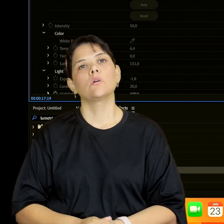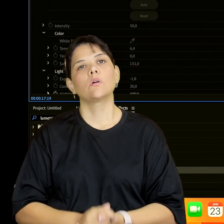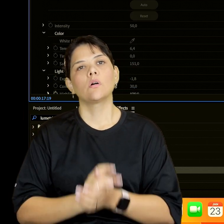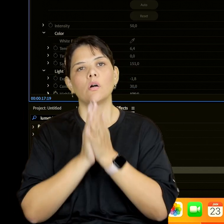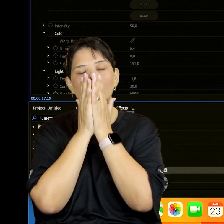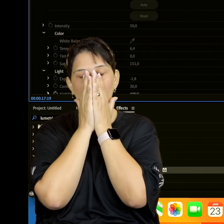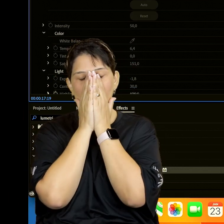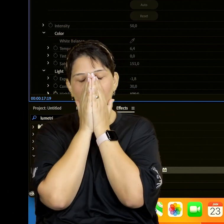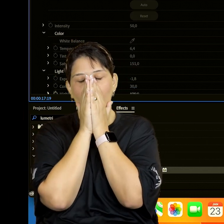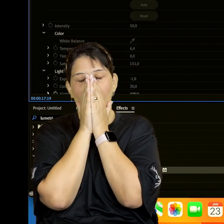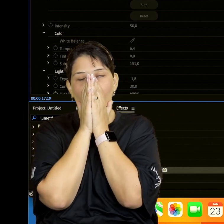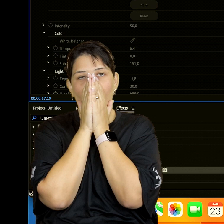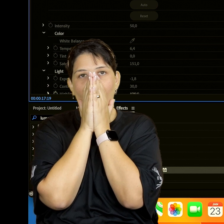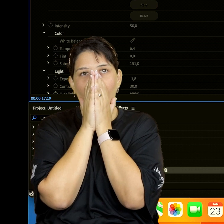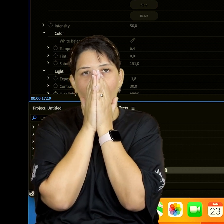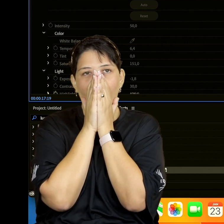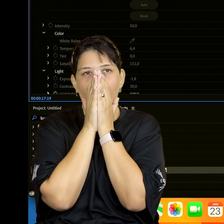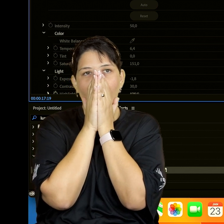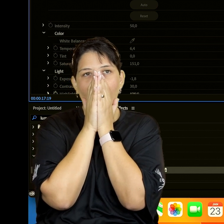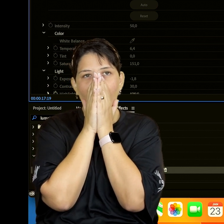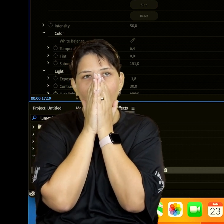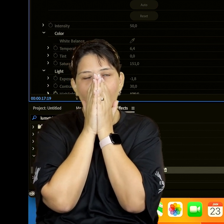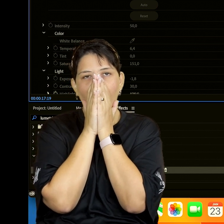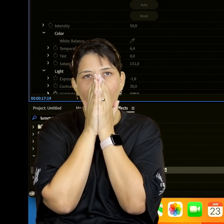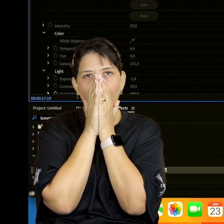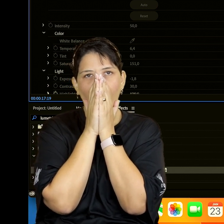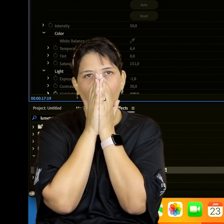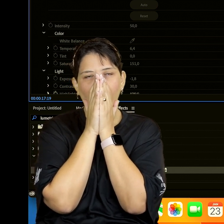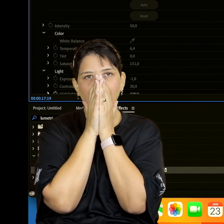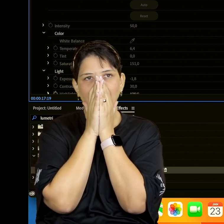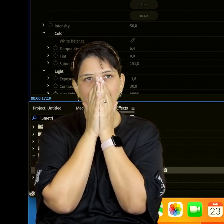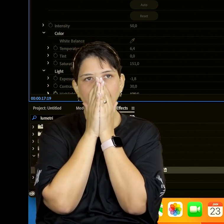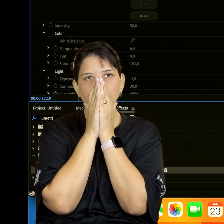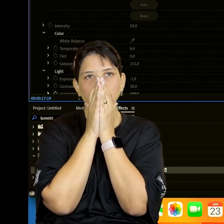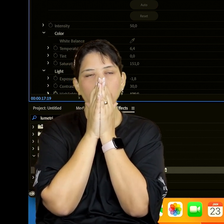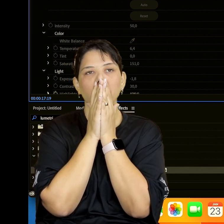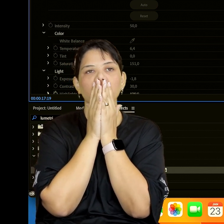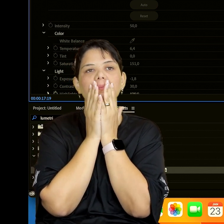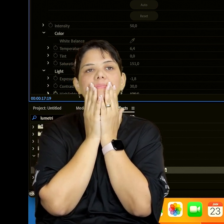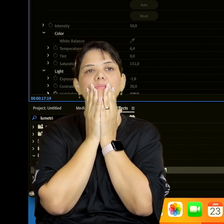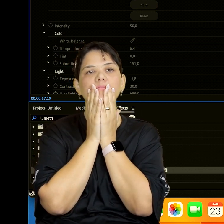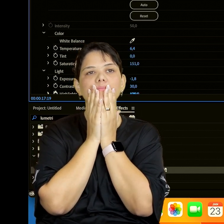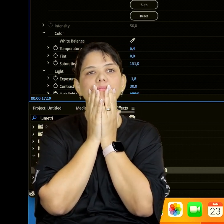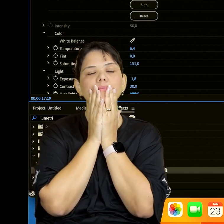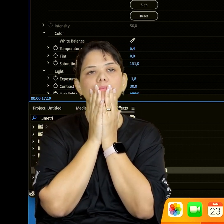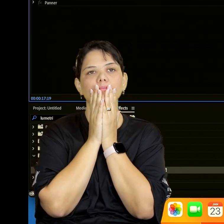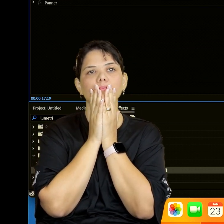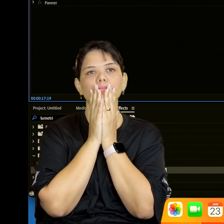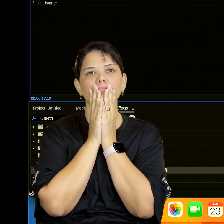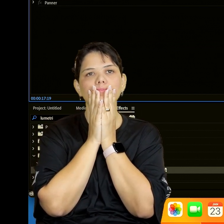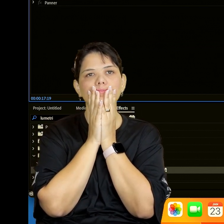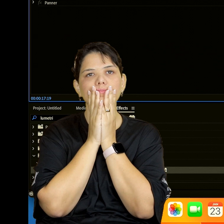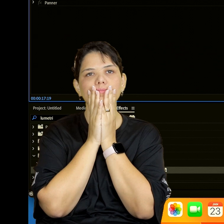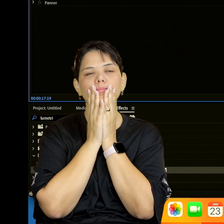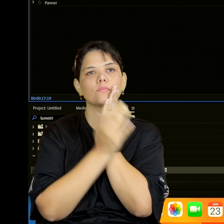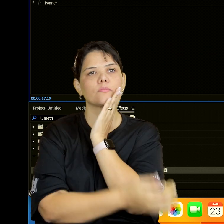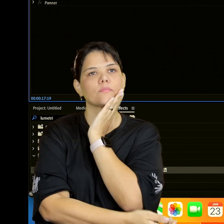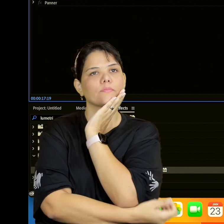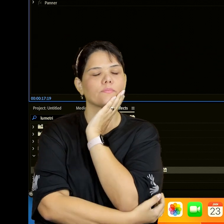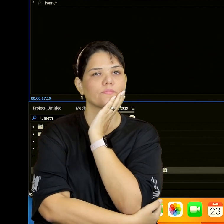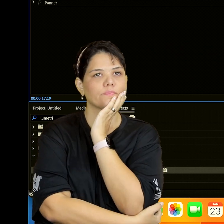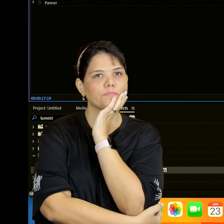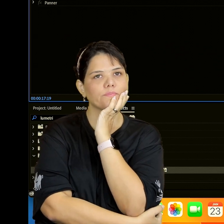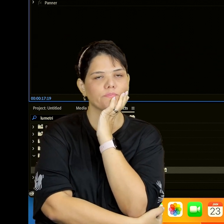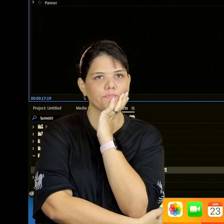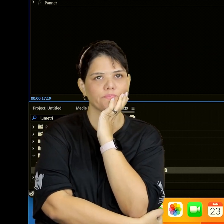Beleza? Então é isso. Aí, por exemplo, não gostei, cansei dessa cor. Deleta, zerou tudo,